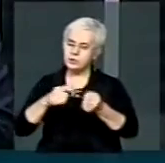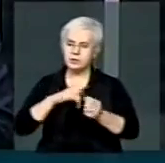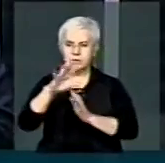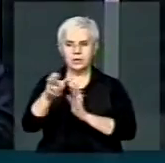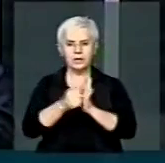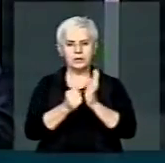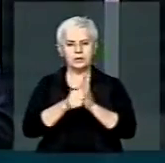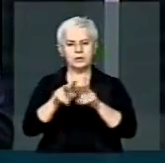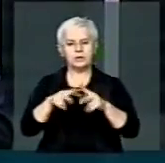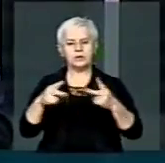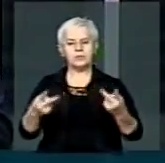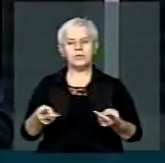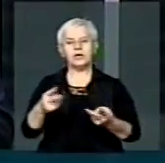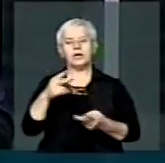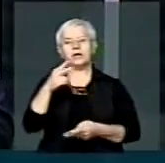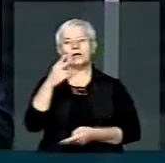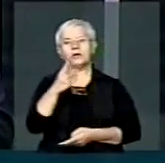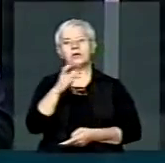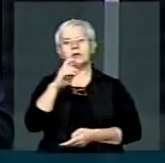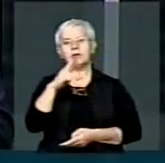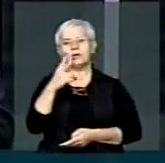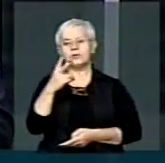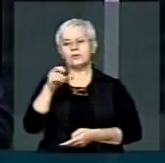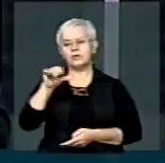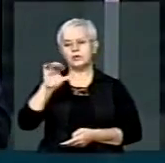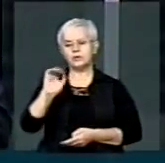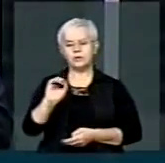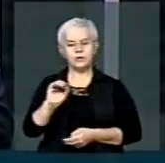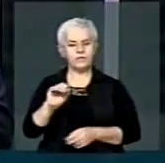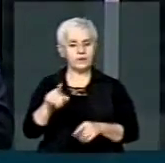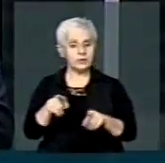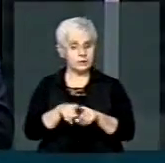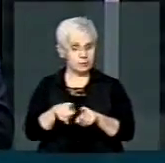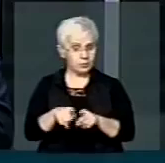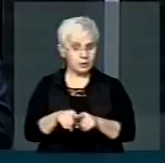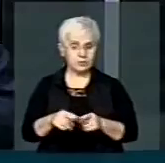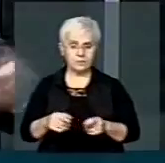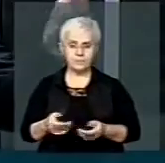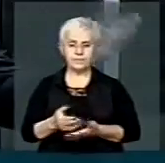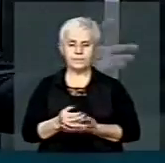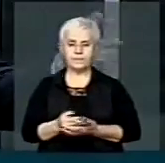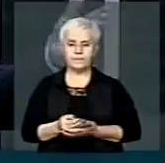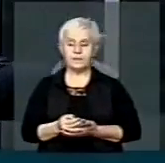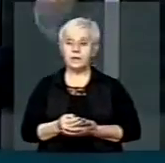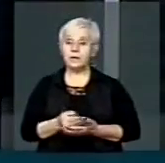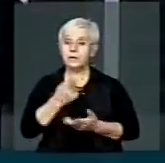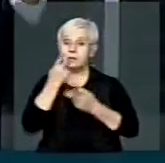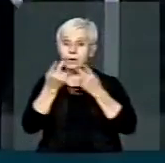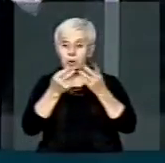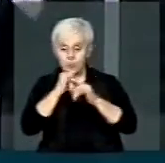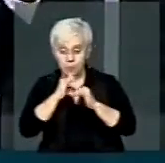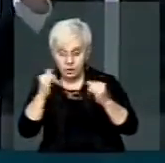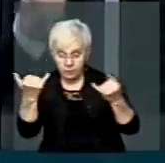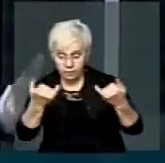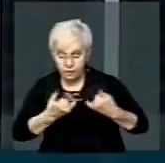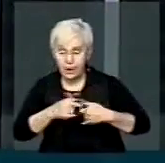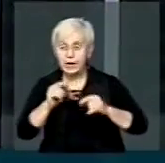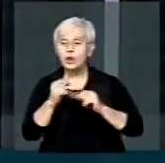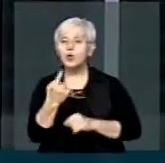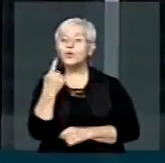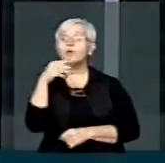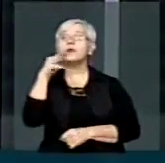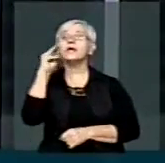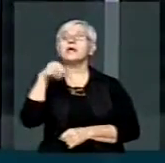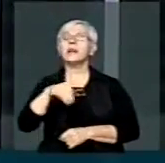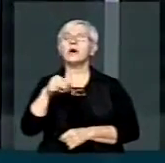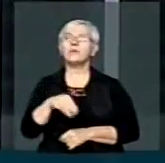a duplicação da BR-290 de Eldorado até Pantano Grande. Mas me digam, então, 1 quilômetro, senhor